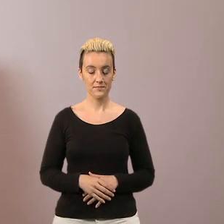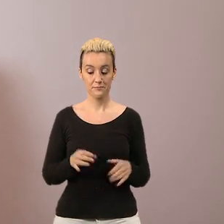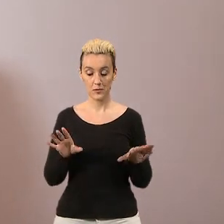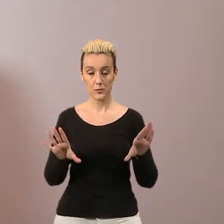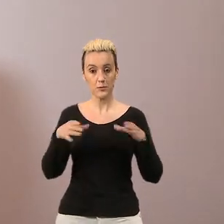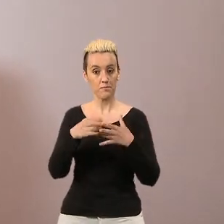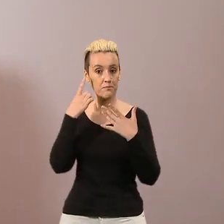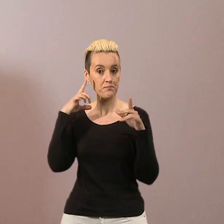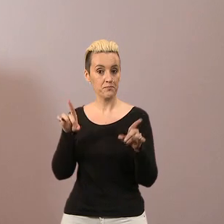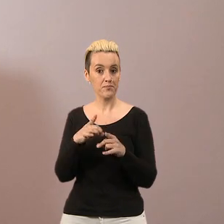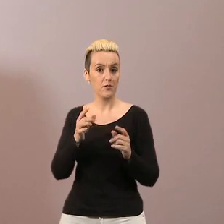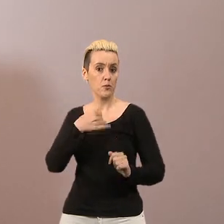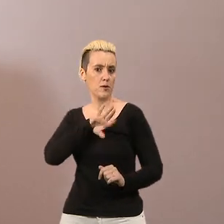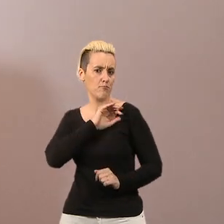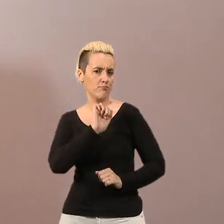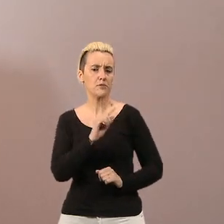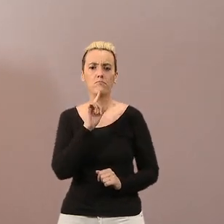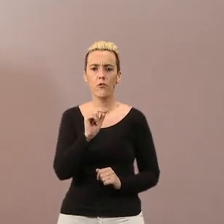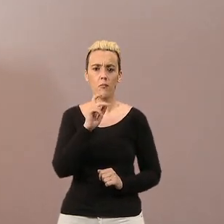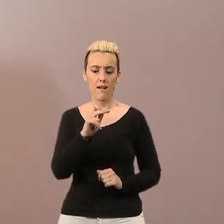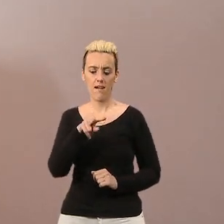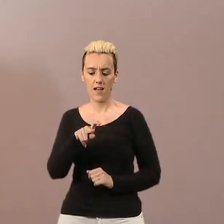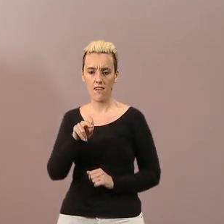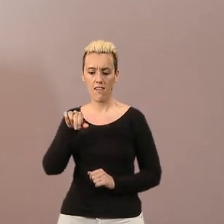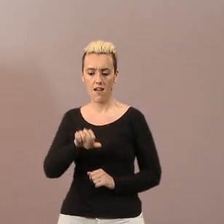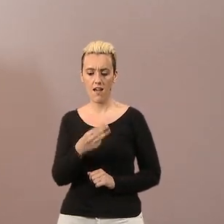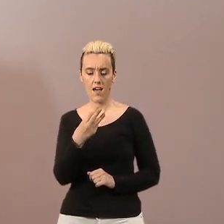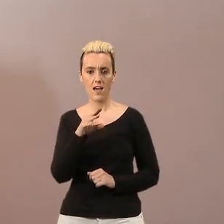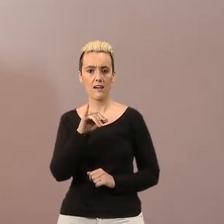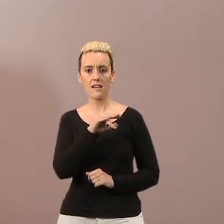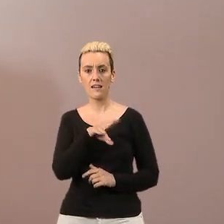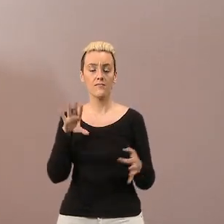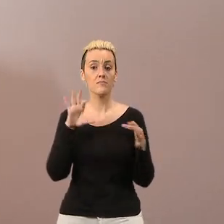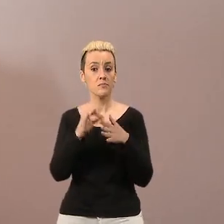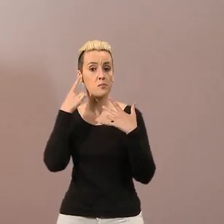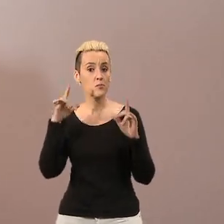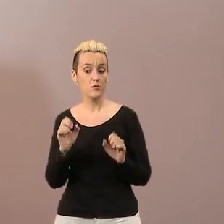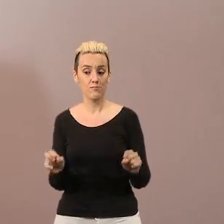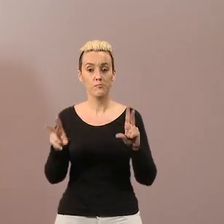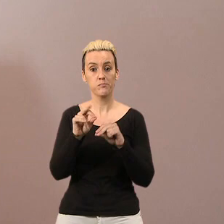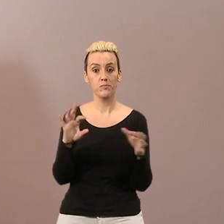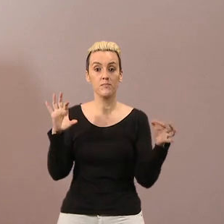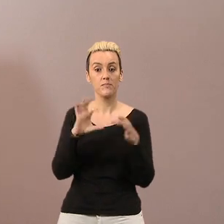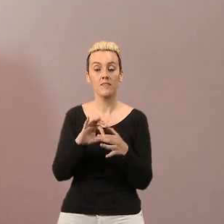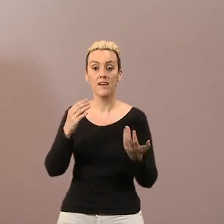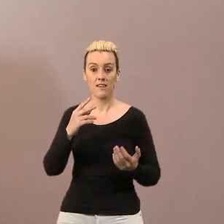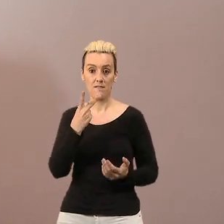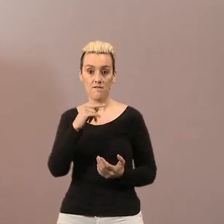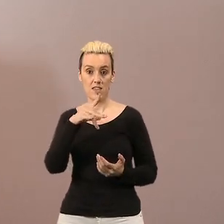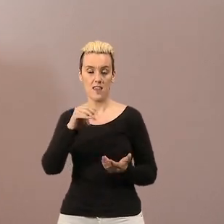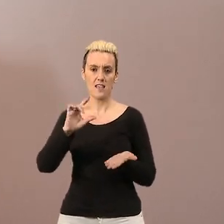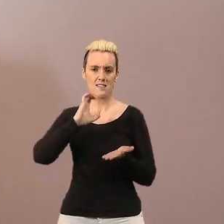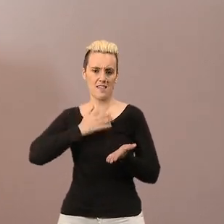O grupo de Coimbra Anakin apresenta um novo single que faz parte do vinil de Anakin previsto para 2020. O